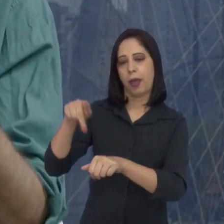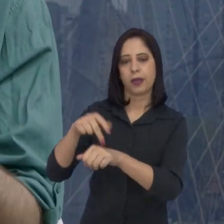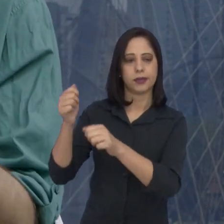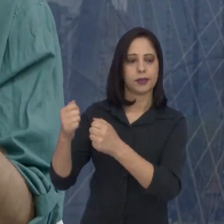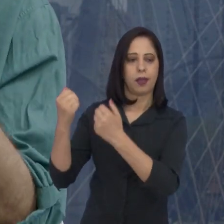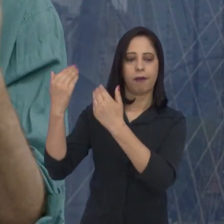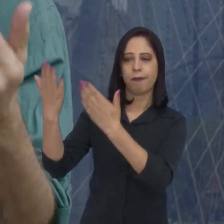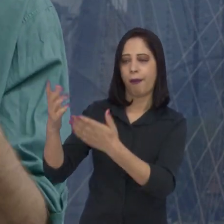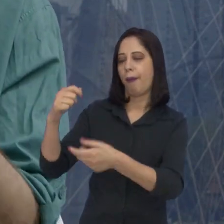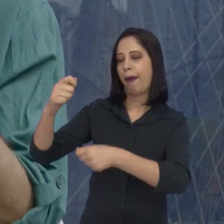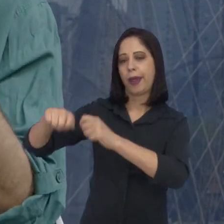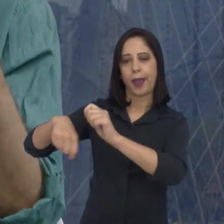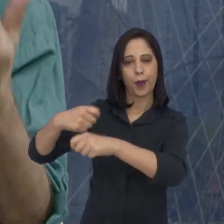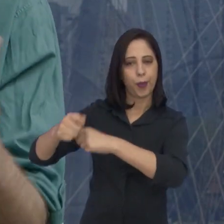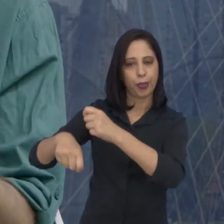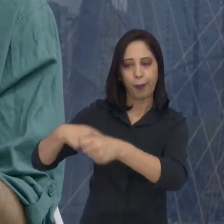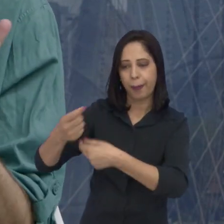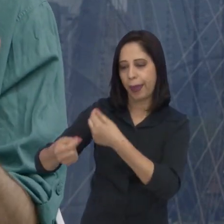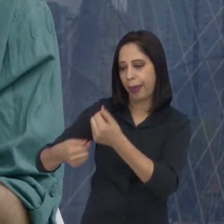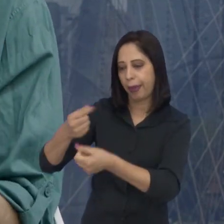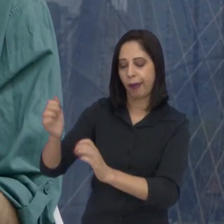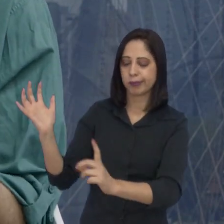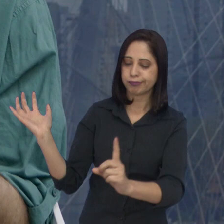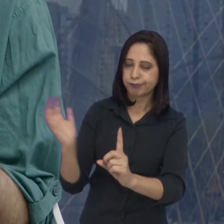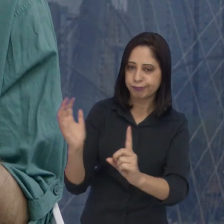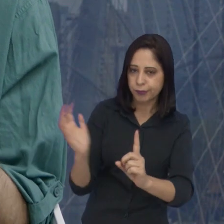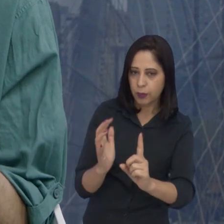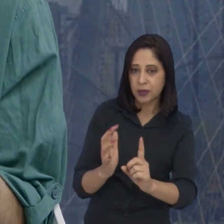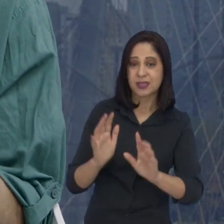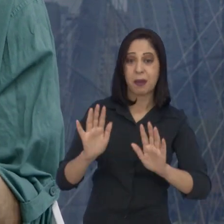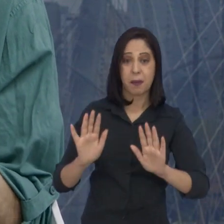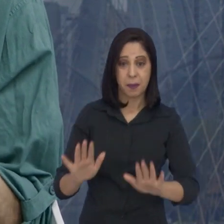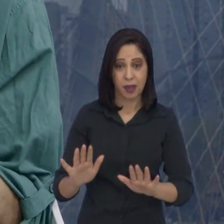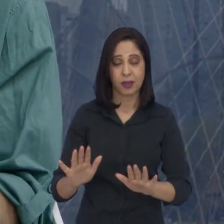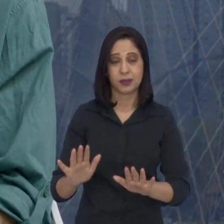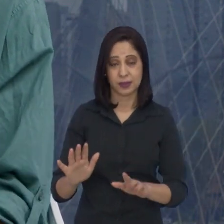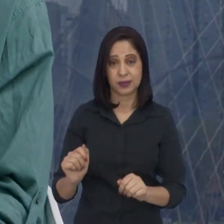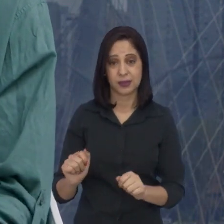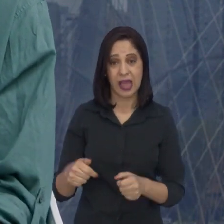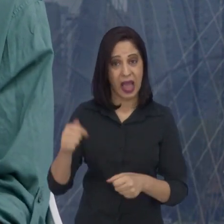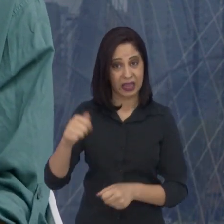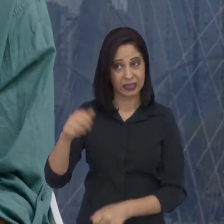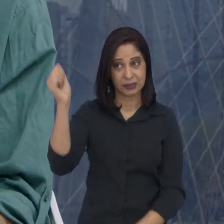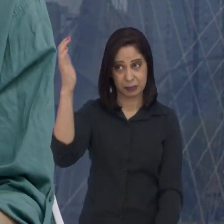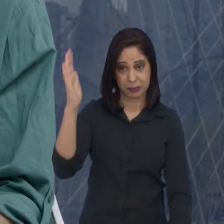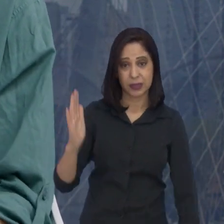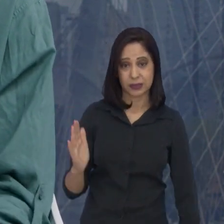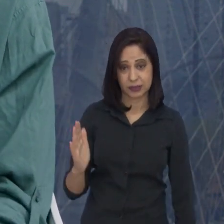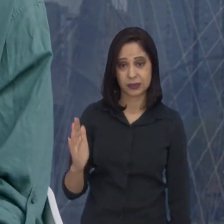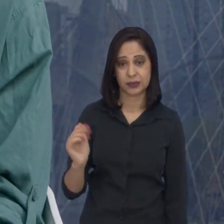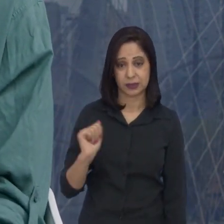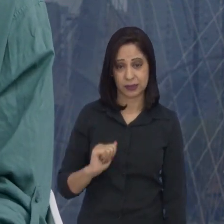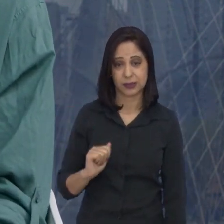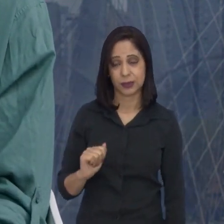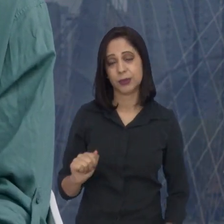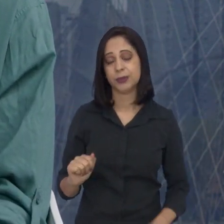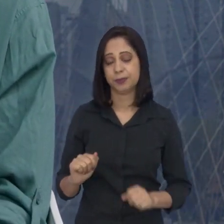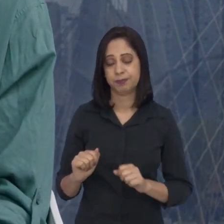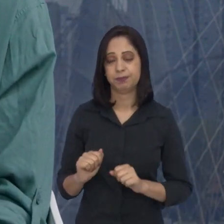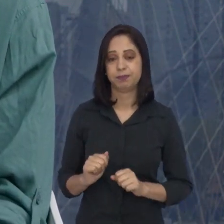alternam períodos de mais menos instabilidade, mas especificamente no nosso caso, né, para falarmos do nosso